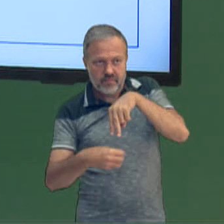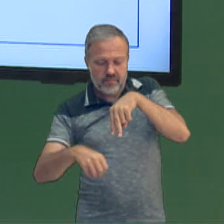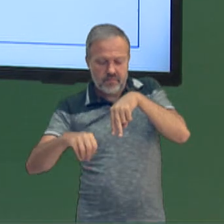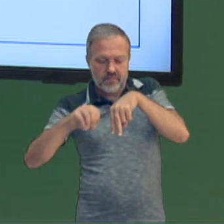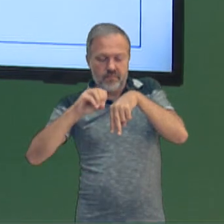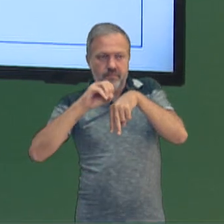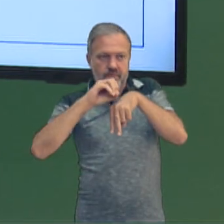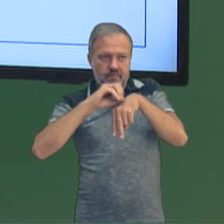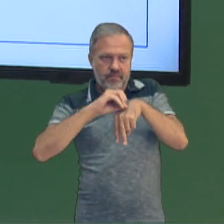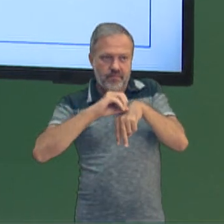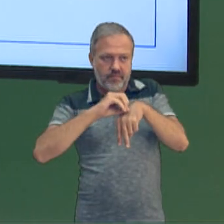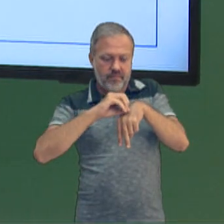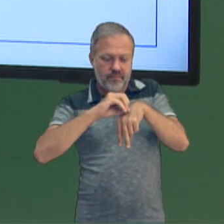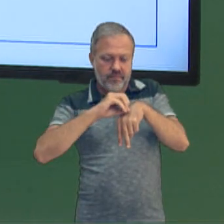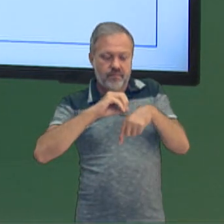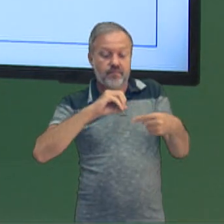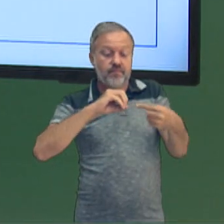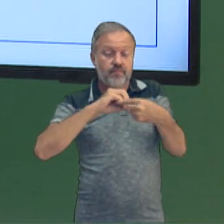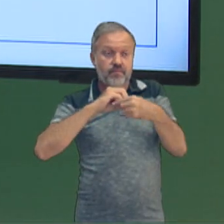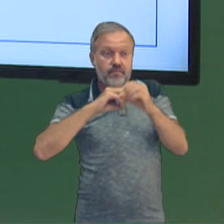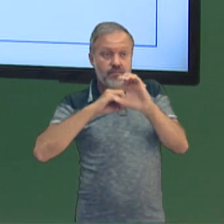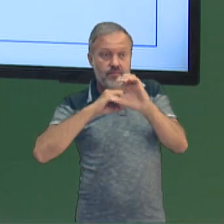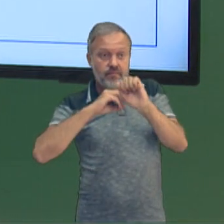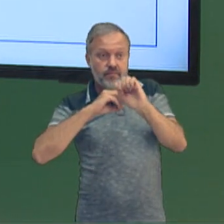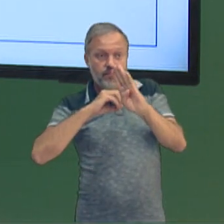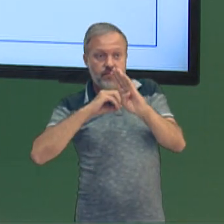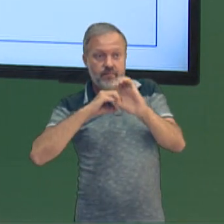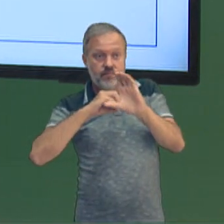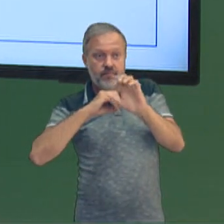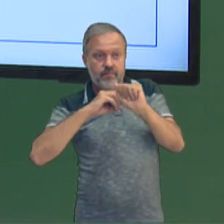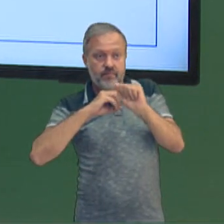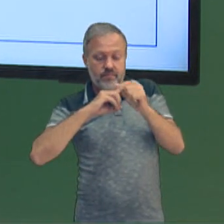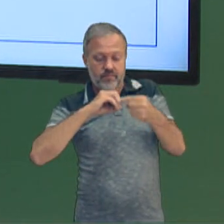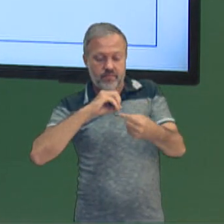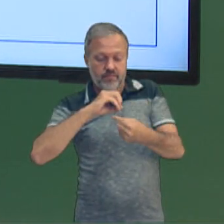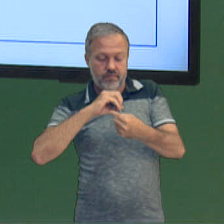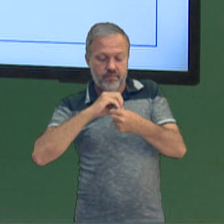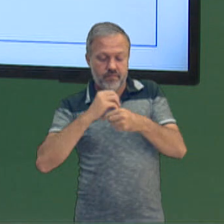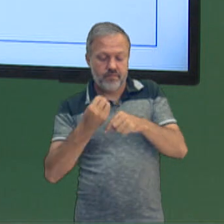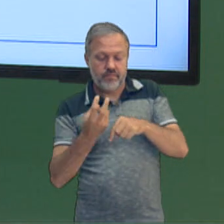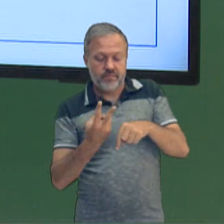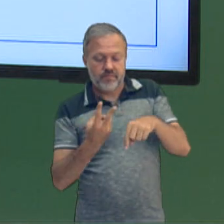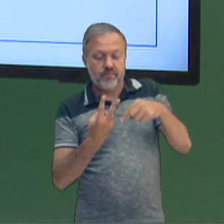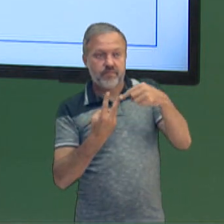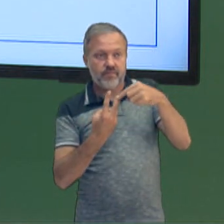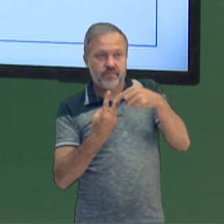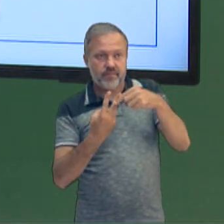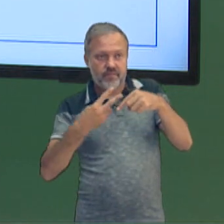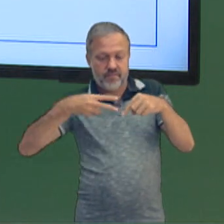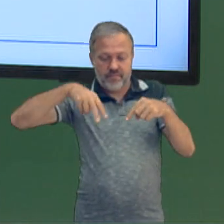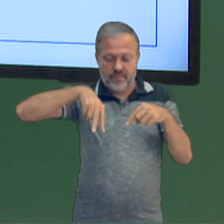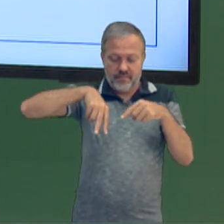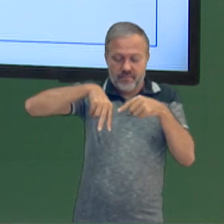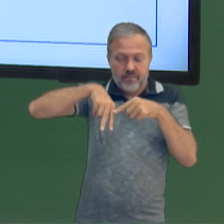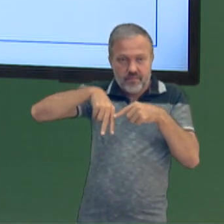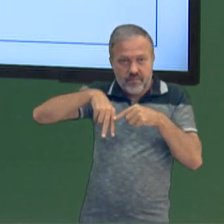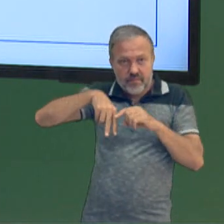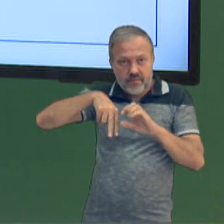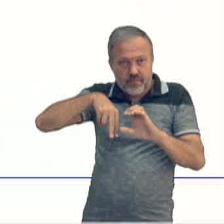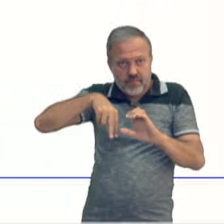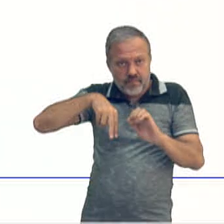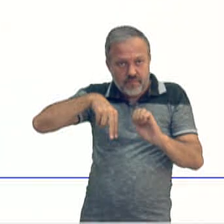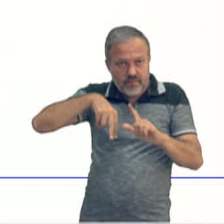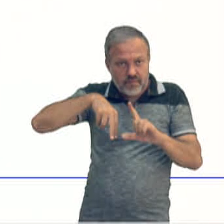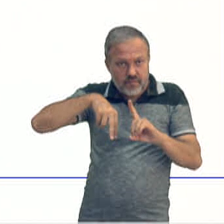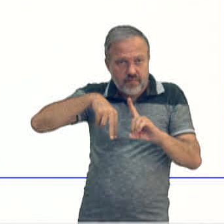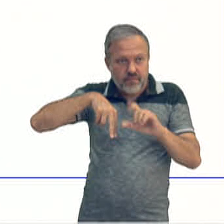olha que bonitinho que ele é. Ele tem uma cabeça e uma cauda. A cabeça do fosfolipídio é hidrofílica.